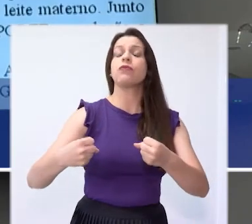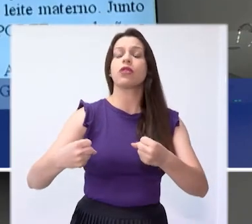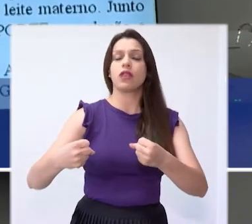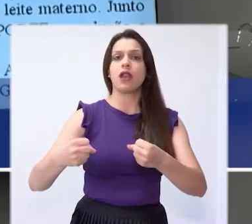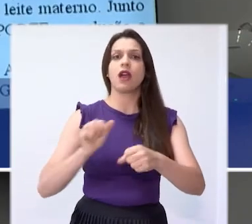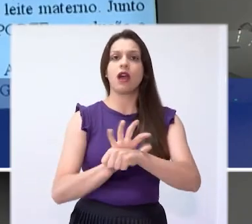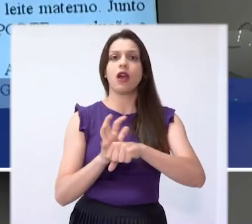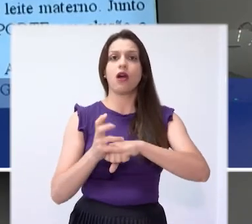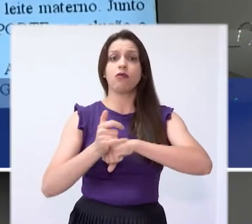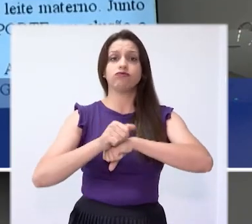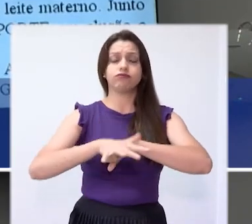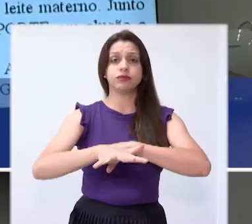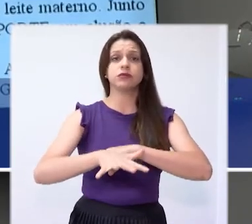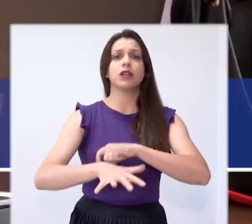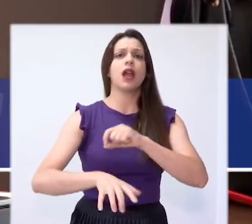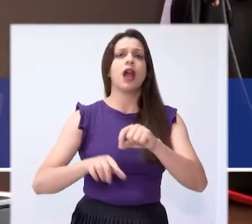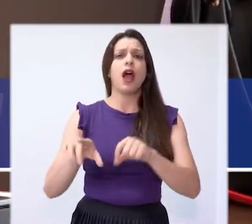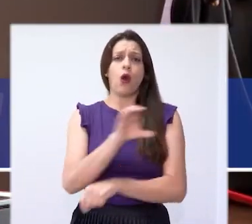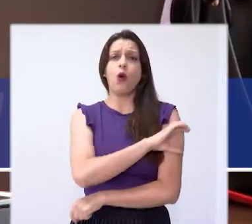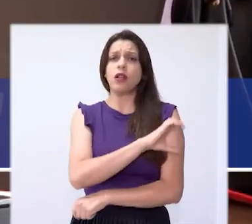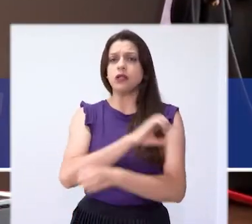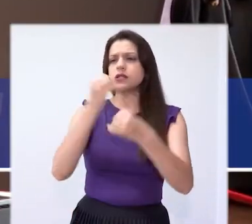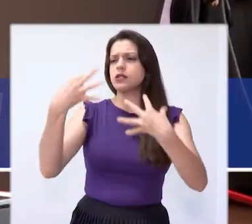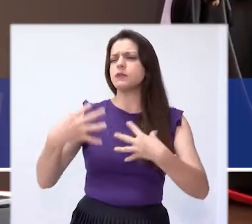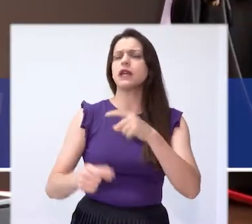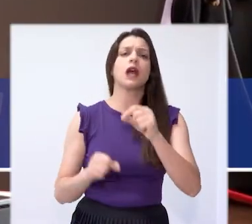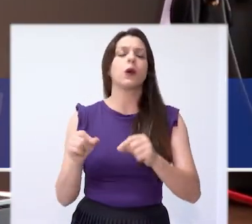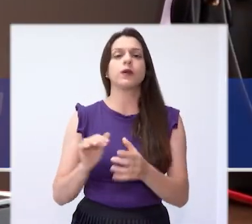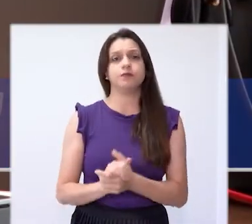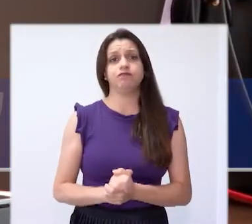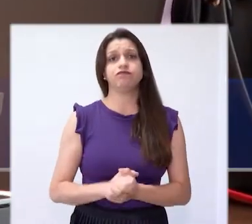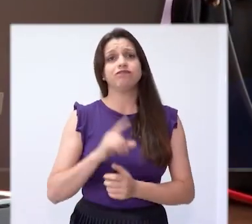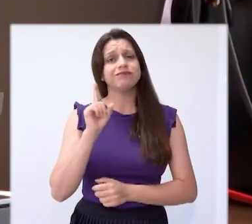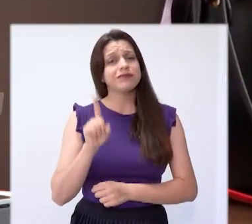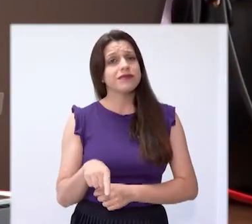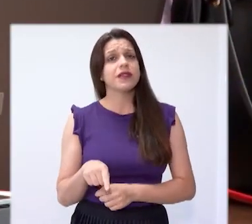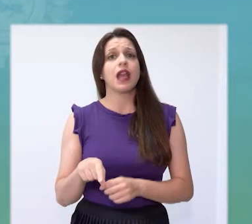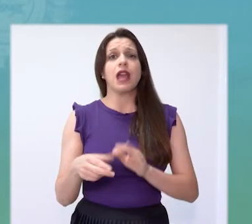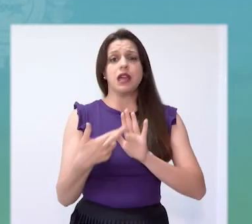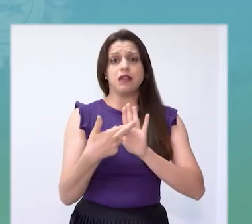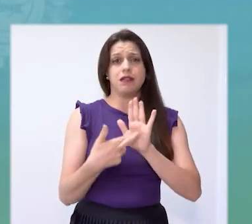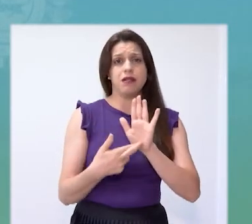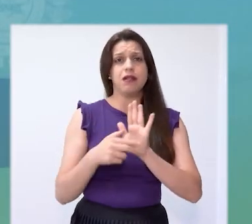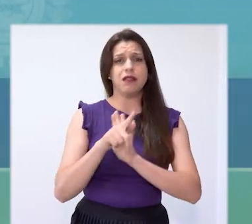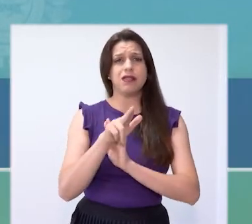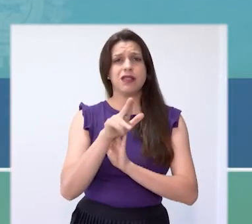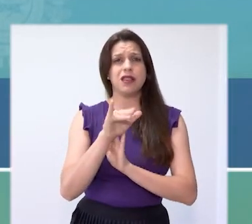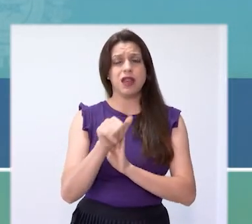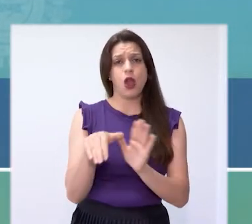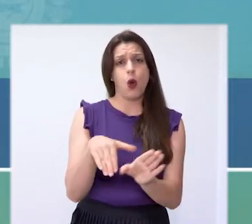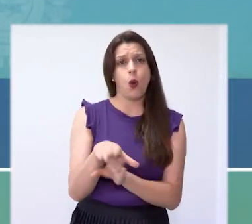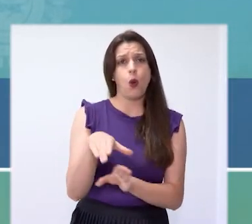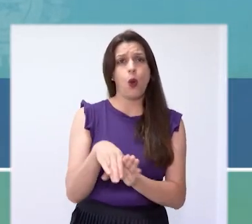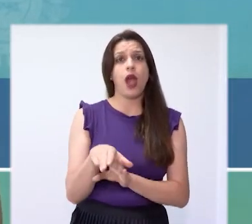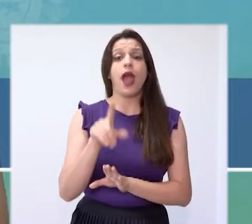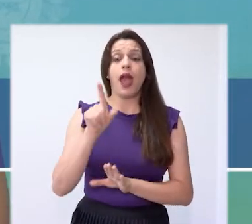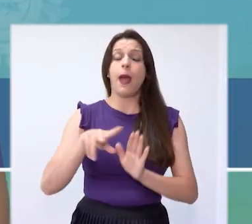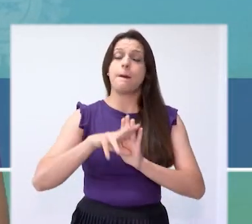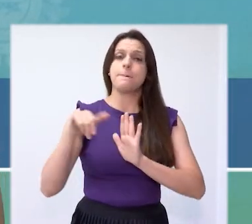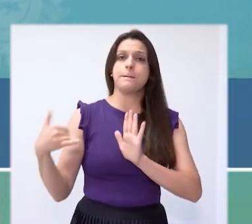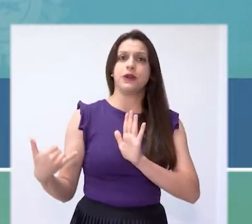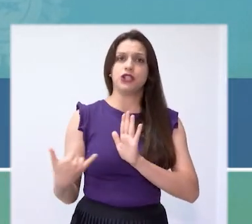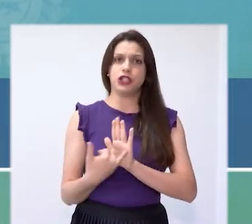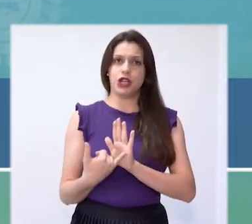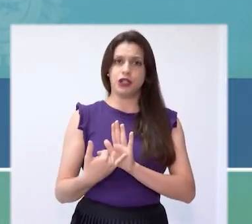para Enfrentamento da Pandemia. A coordenadora explica sua função. O Guia Orientador ele é um programa, é